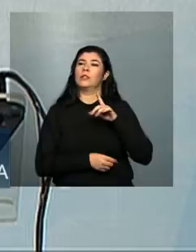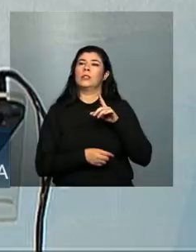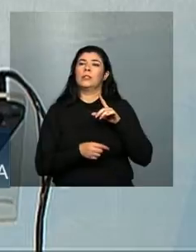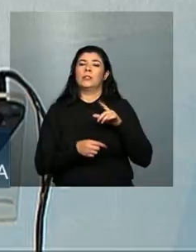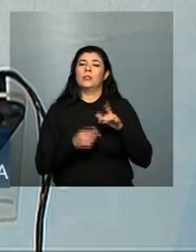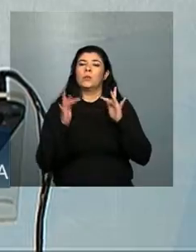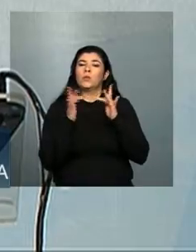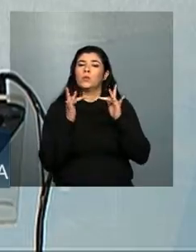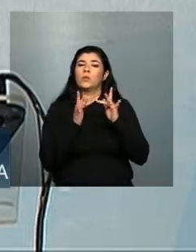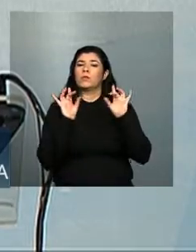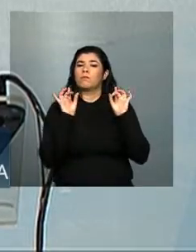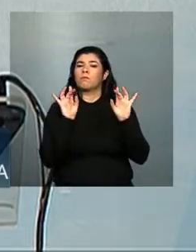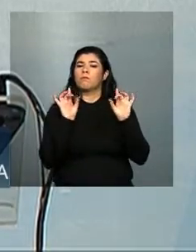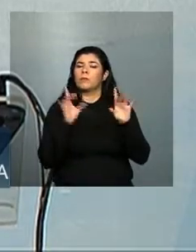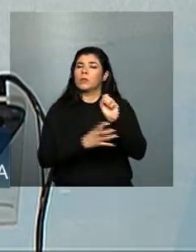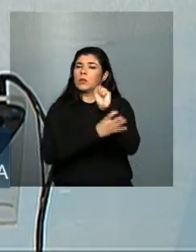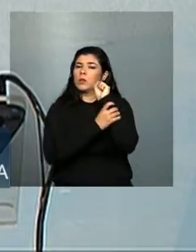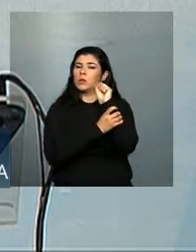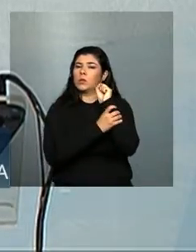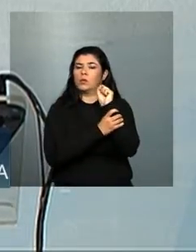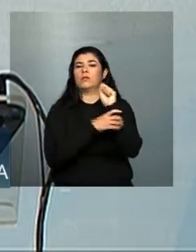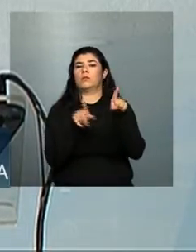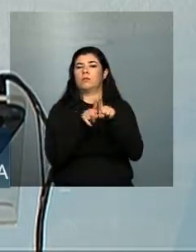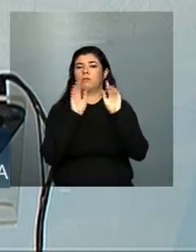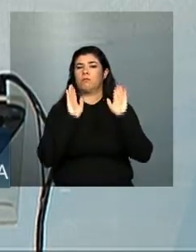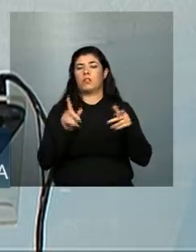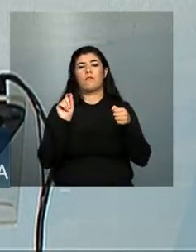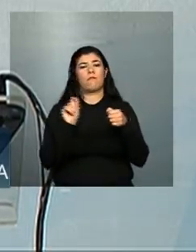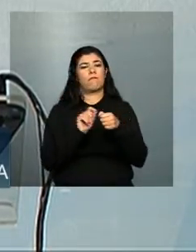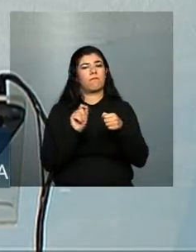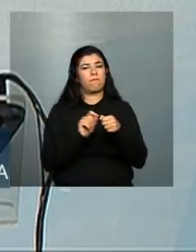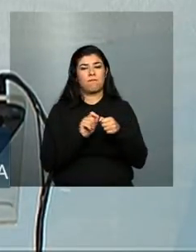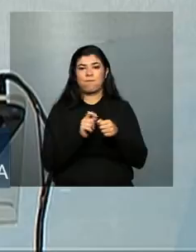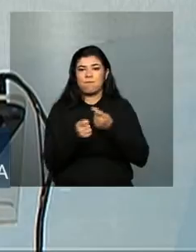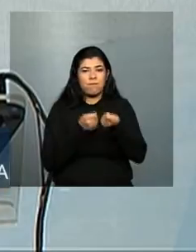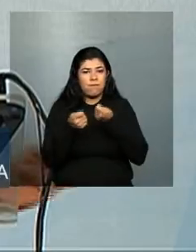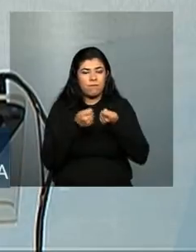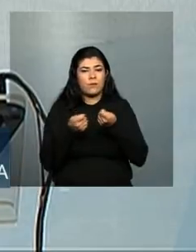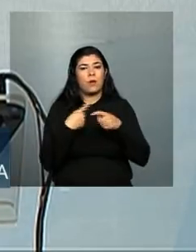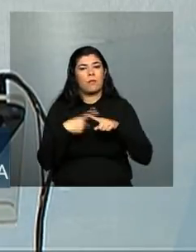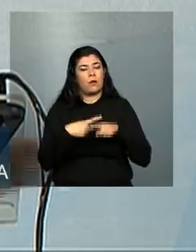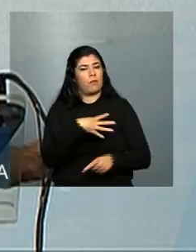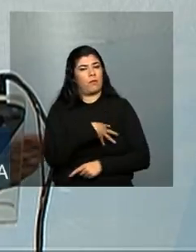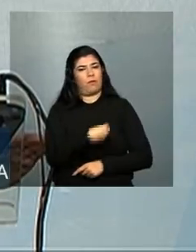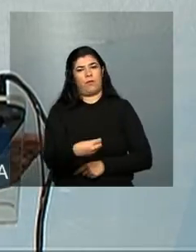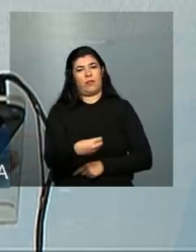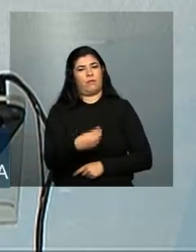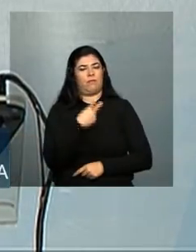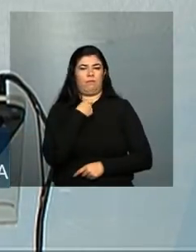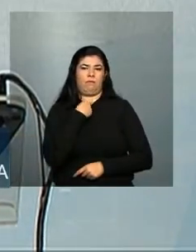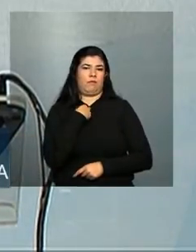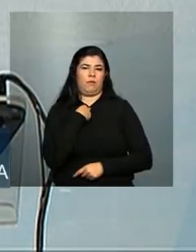gente sabe, que segura filho, a gente faz qualquer negócio, mas filho não tem